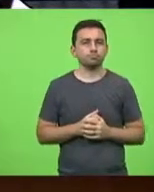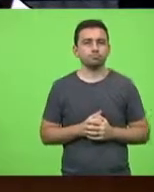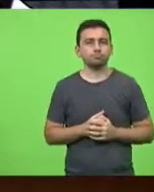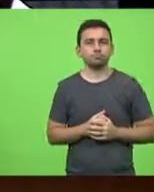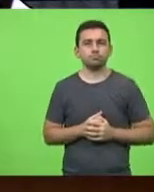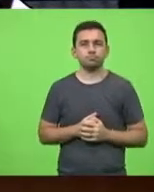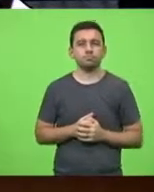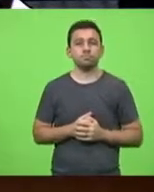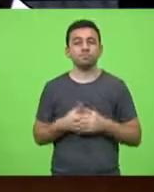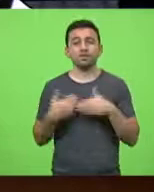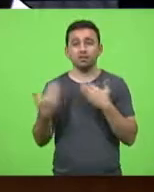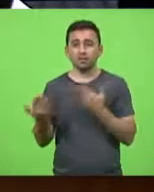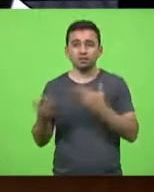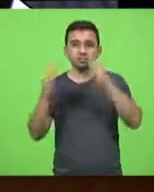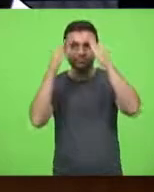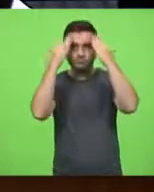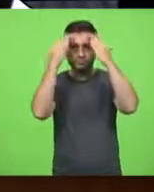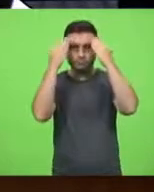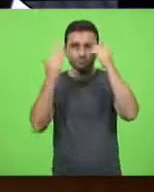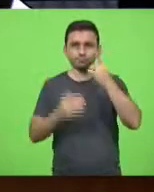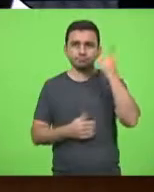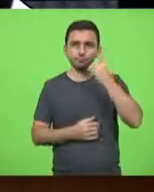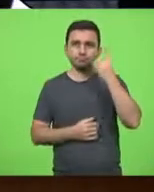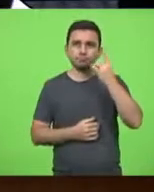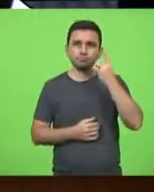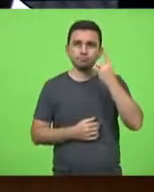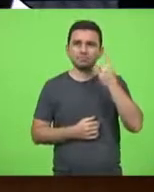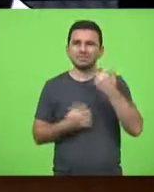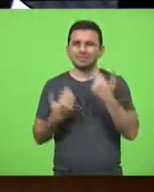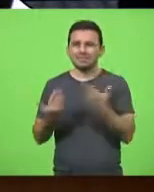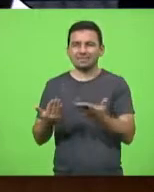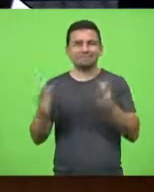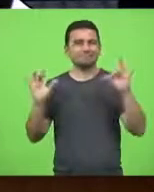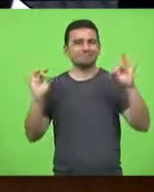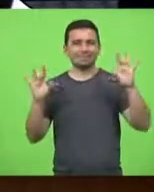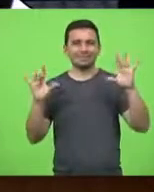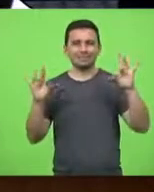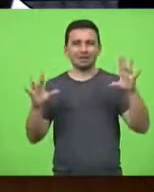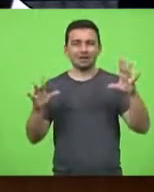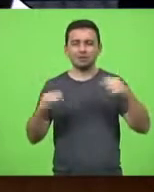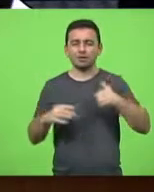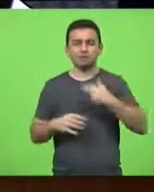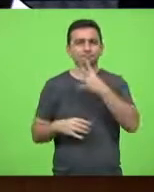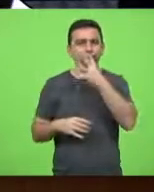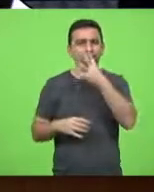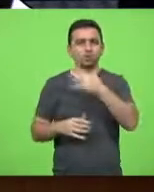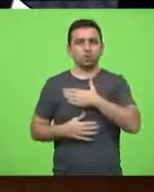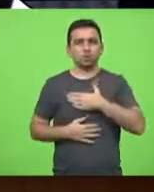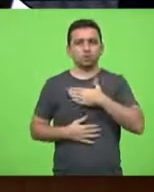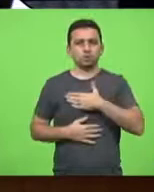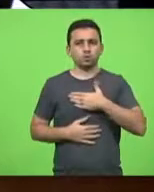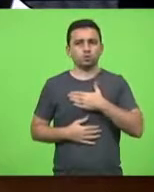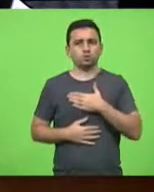O deputado José Milton Schaefer, uma pessoa extraordinária, com a qual eu tenho maior admiração, ocupa o cargo de líder do